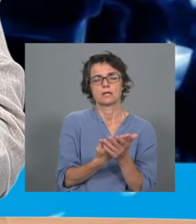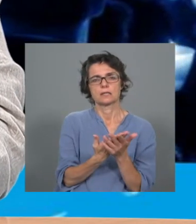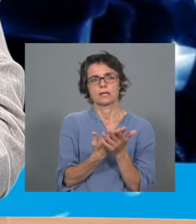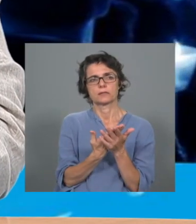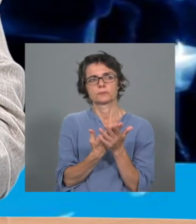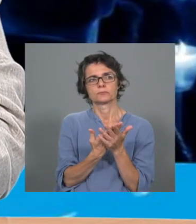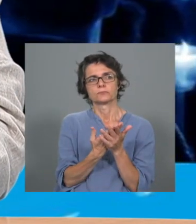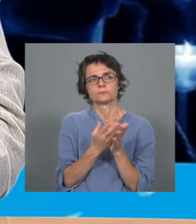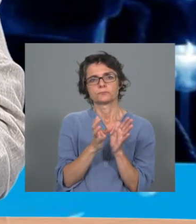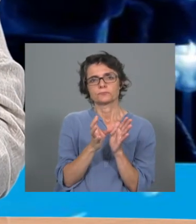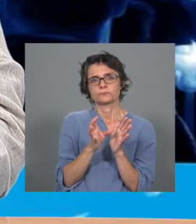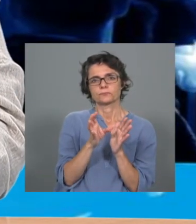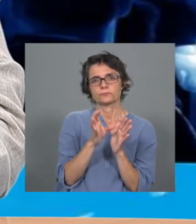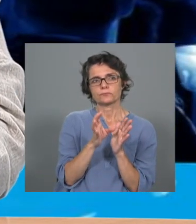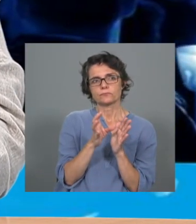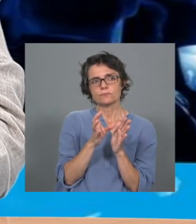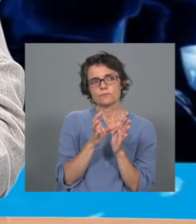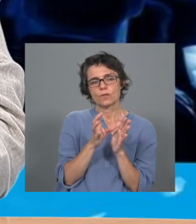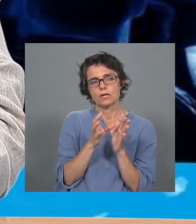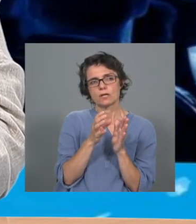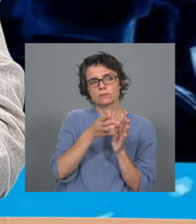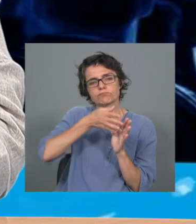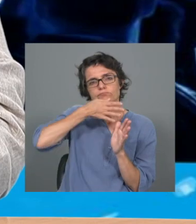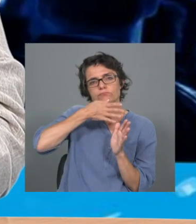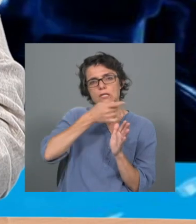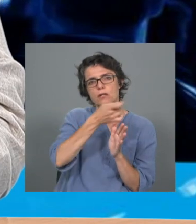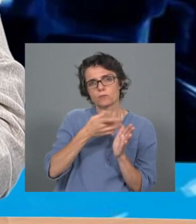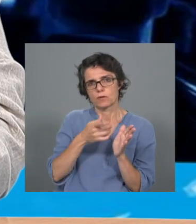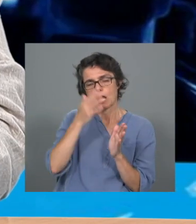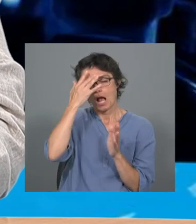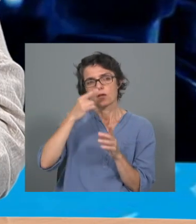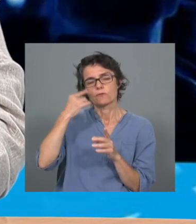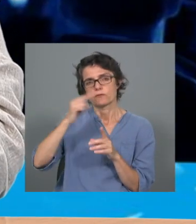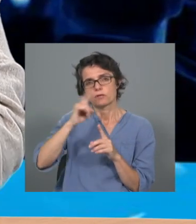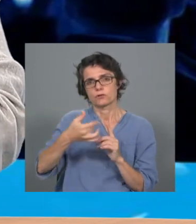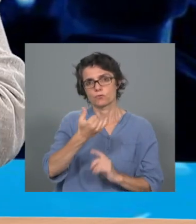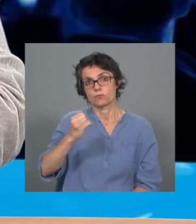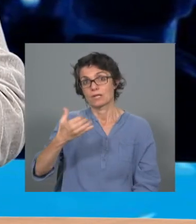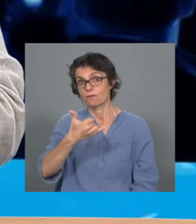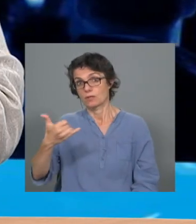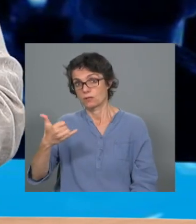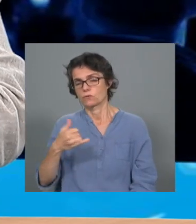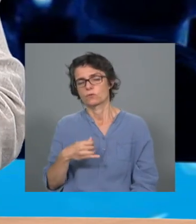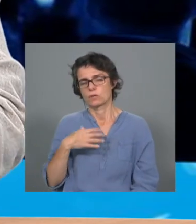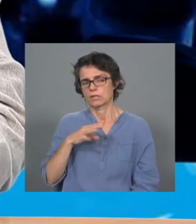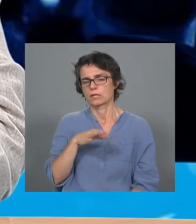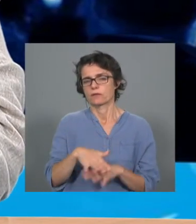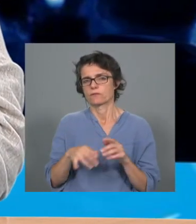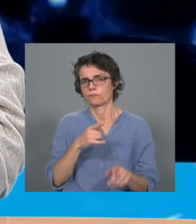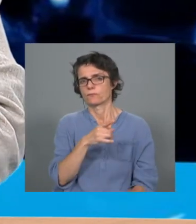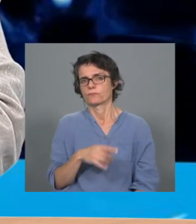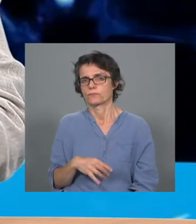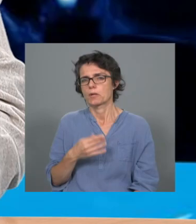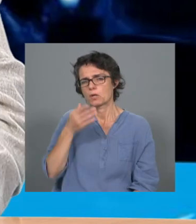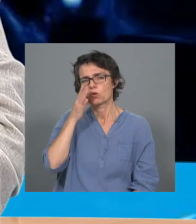E essa é uma viagem que eu acredito que em 2022 se possa concretizar, e também acredito que vai ser uma das grandes viagens do pontificado. Portanto, o Papa continua apontado ao futuro.